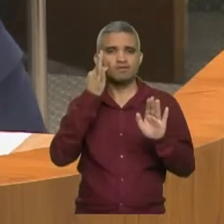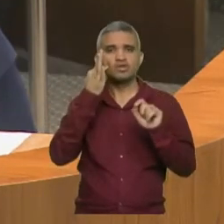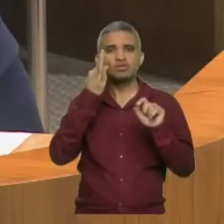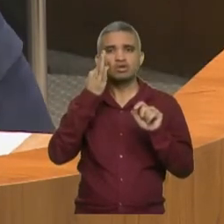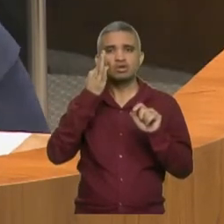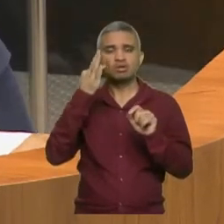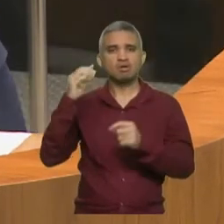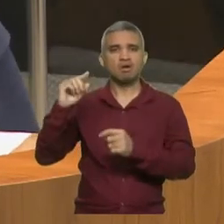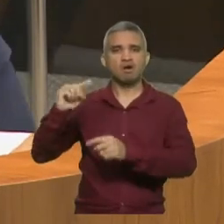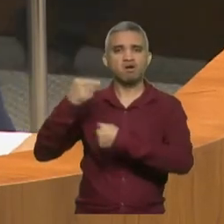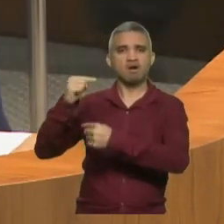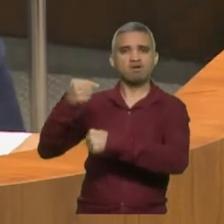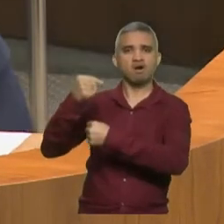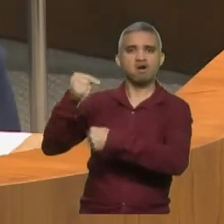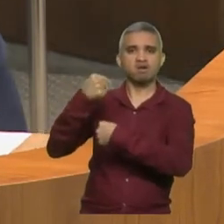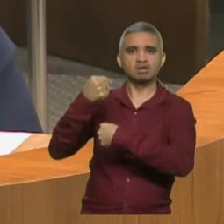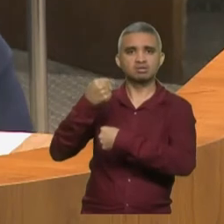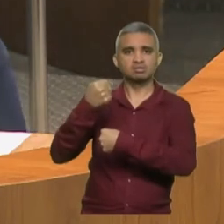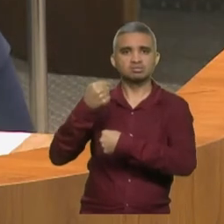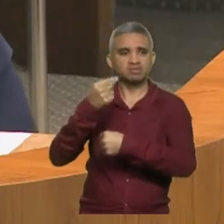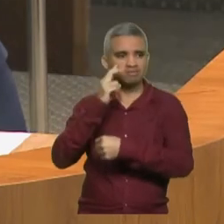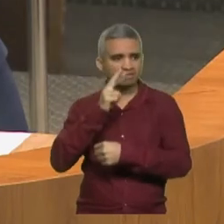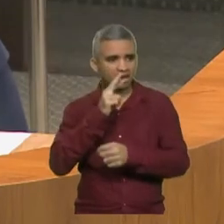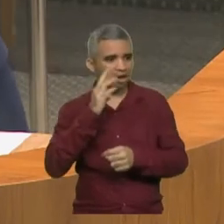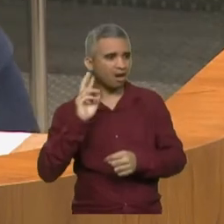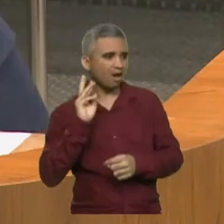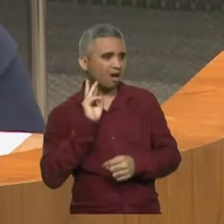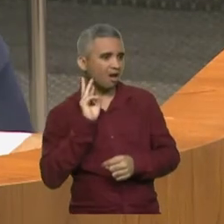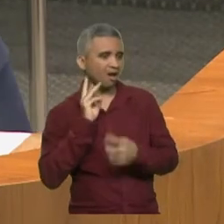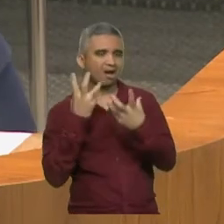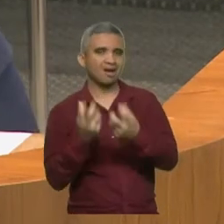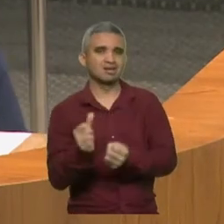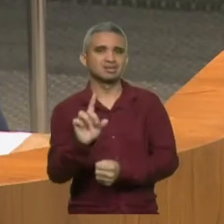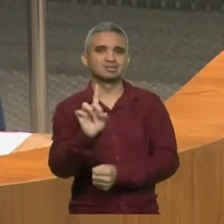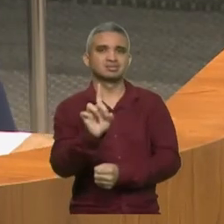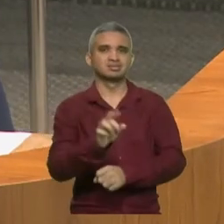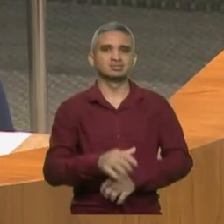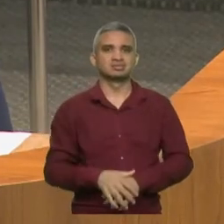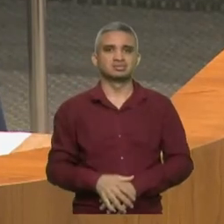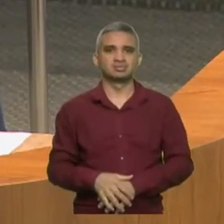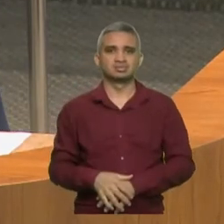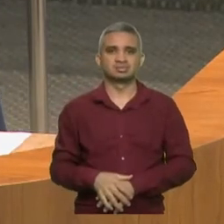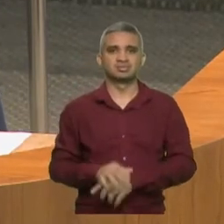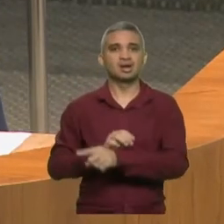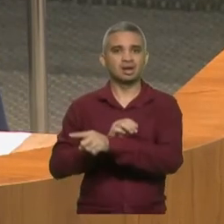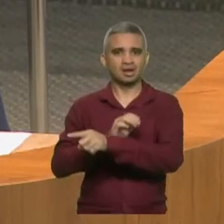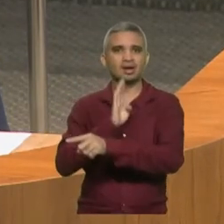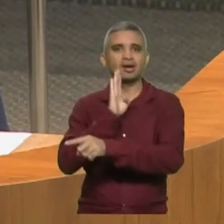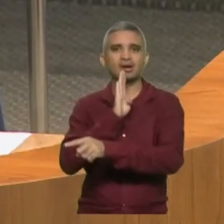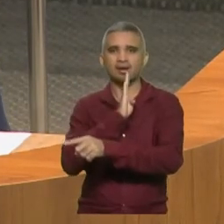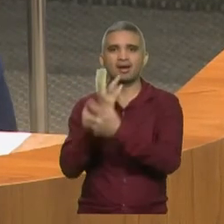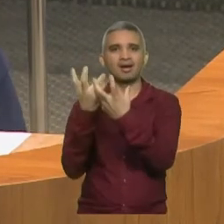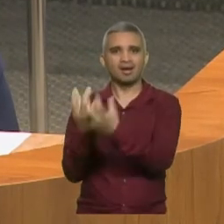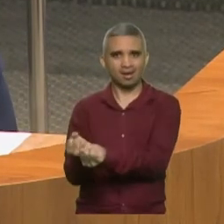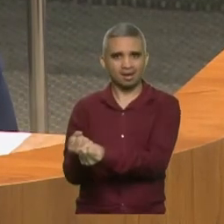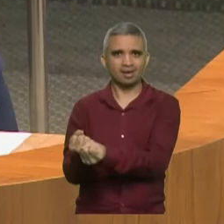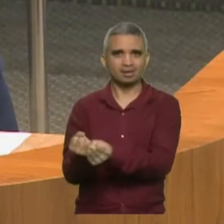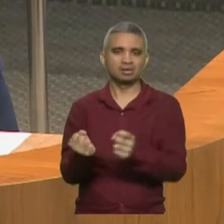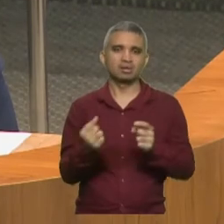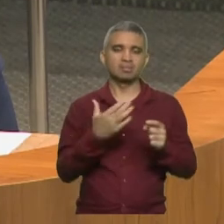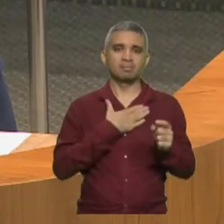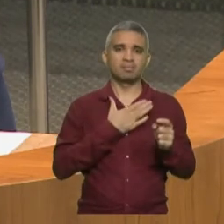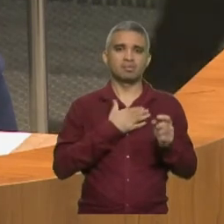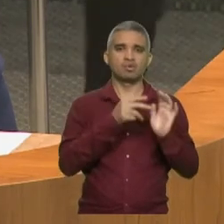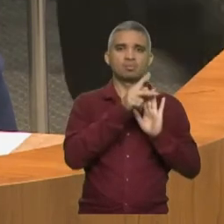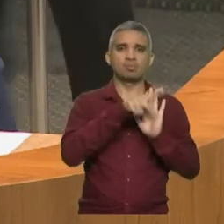o projeto de lei de autoria do deputado Biro do Pindaré da base e vetou o nosso projeto, que era